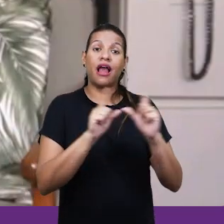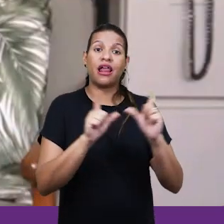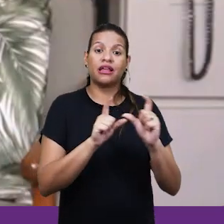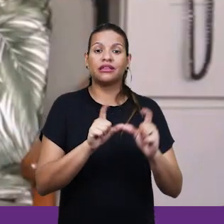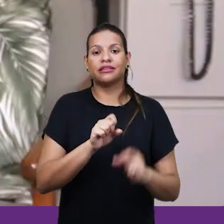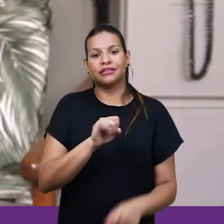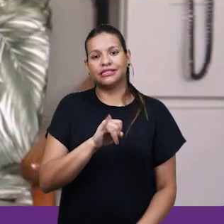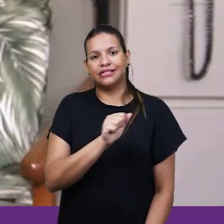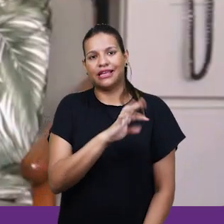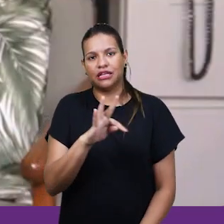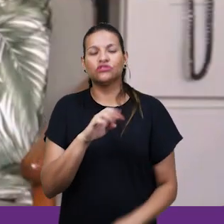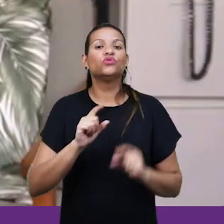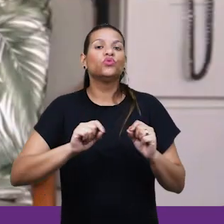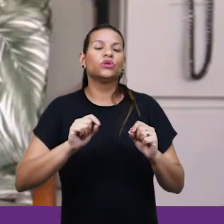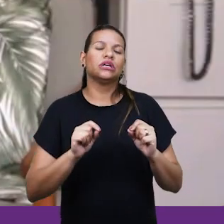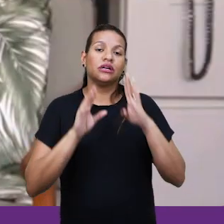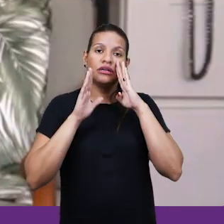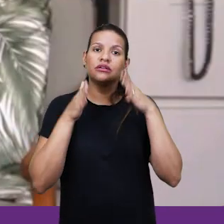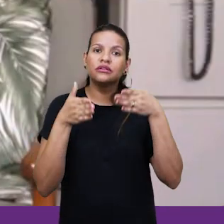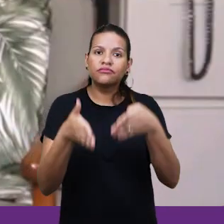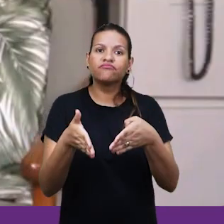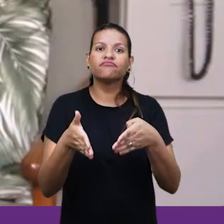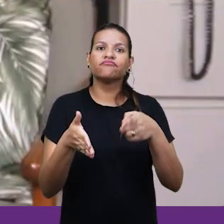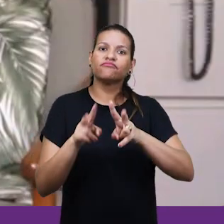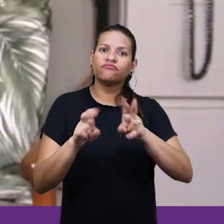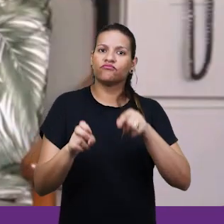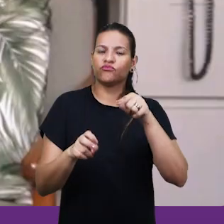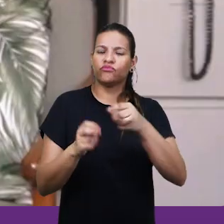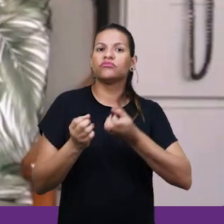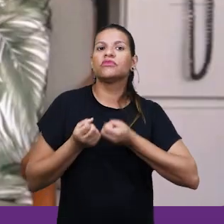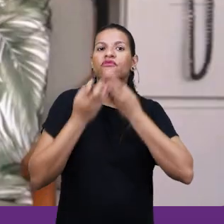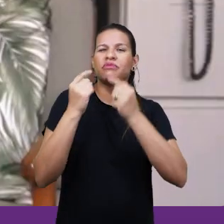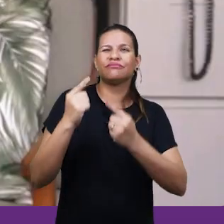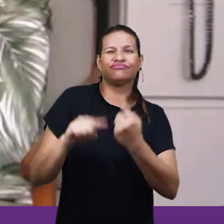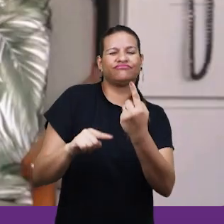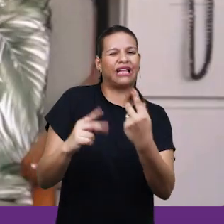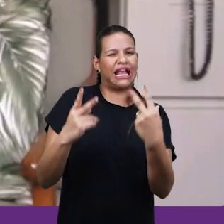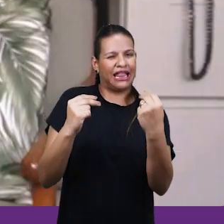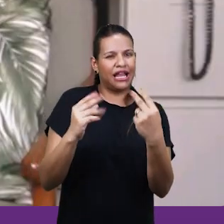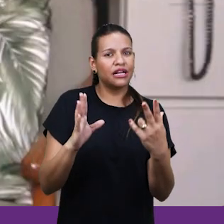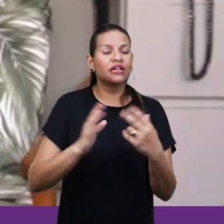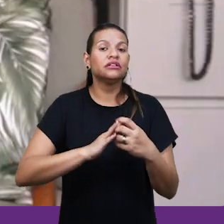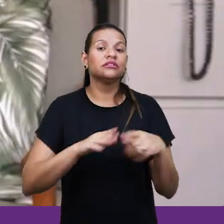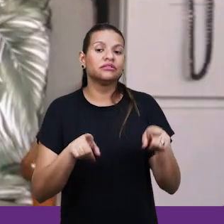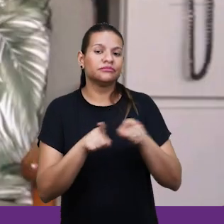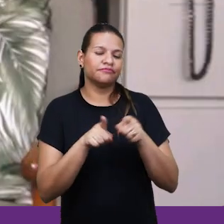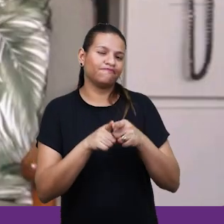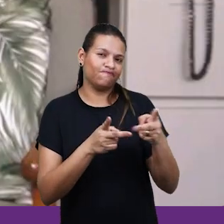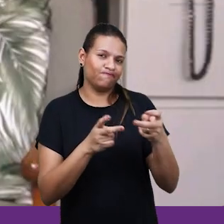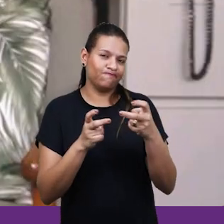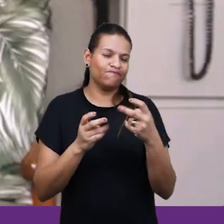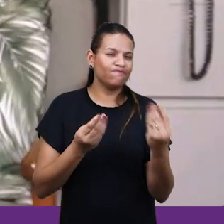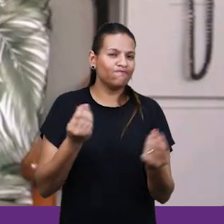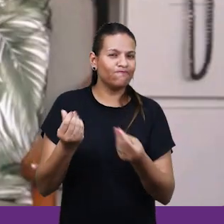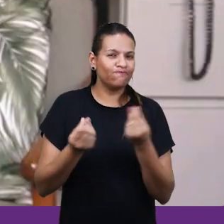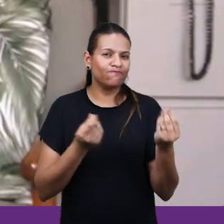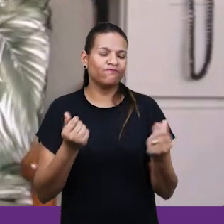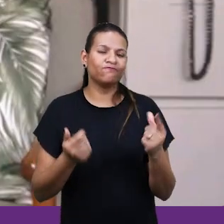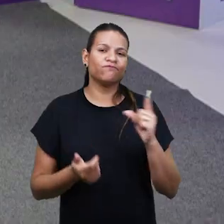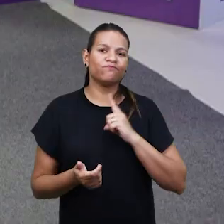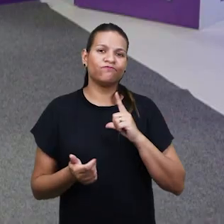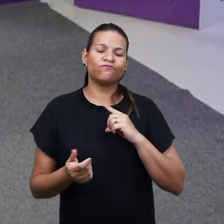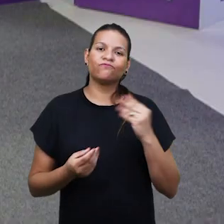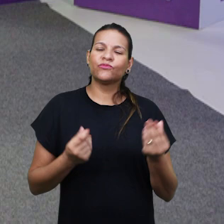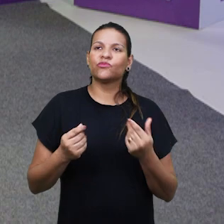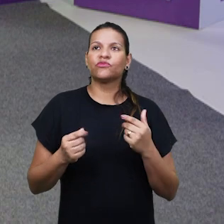eleições. E além disso também tem um sistema de alerta, que é o CIAD, né, que é especificamente para essas questões de desinformação